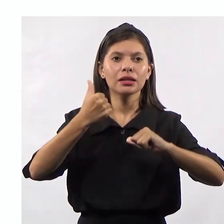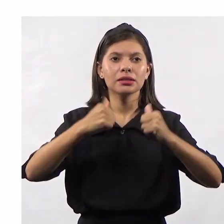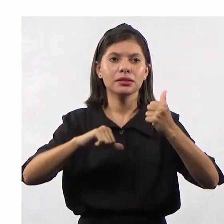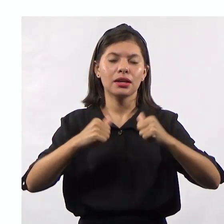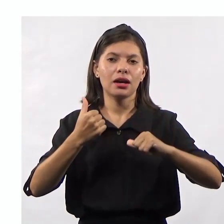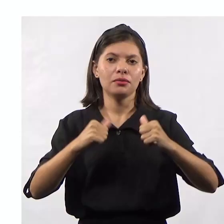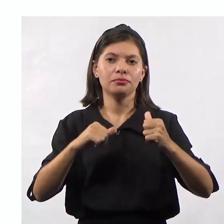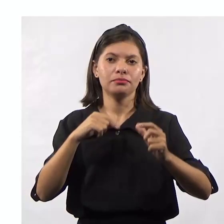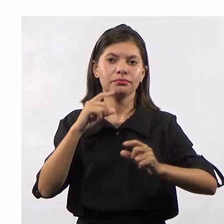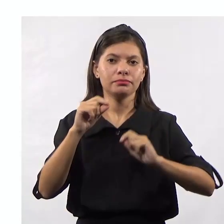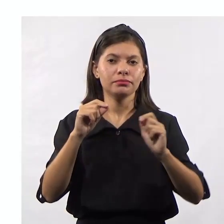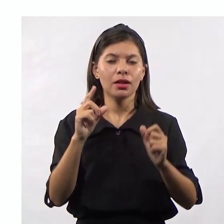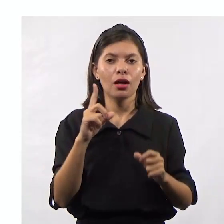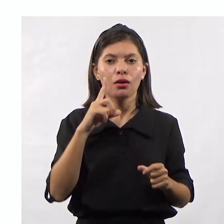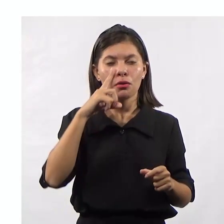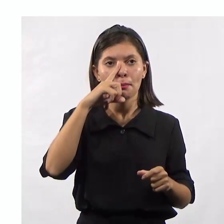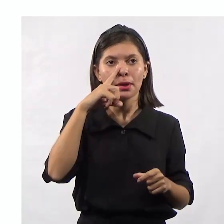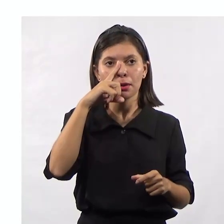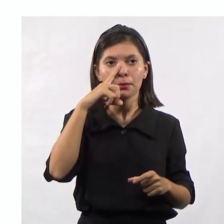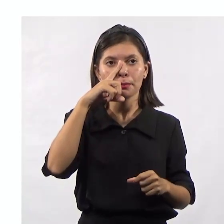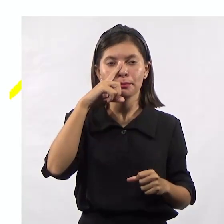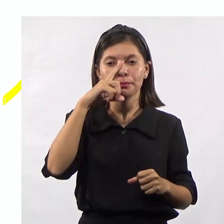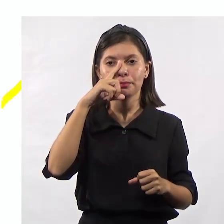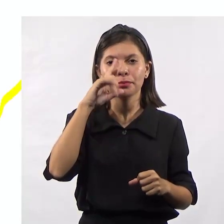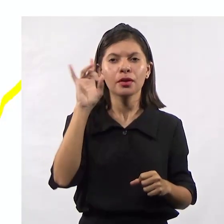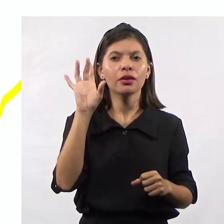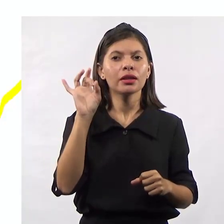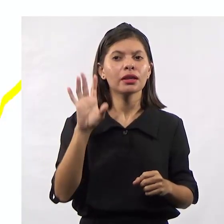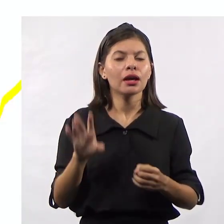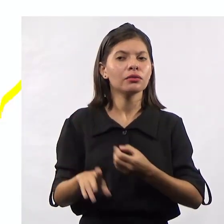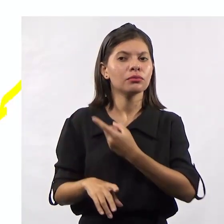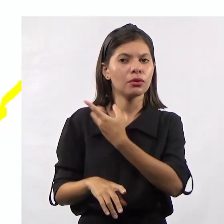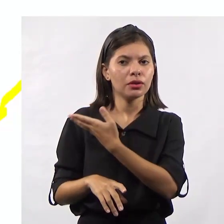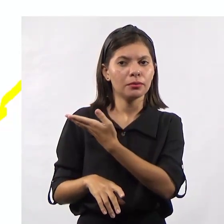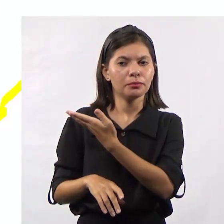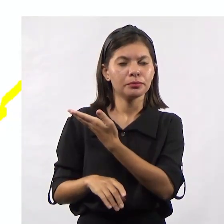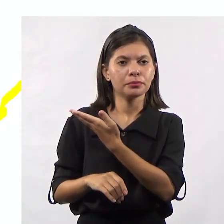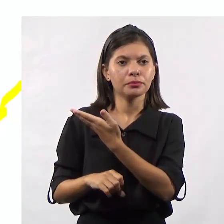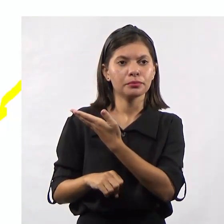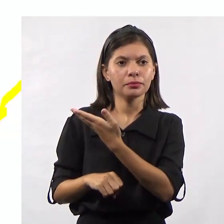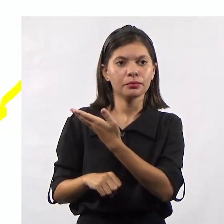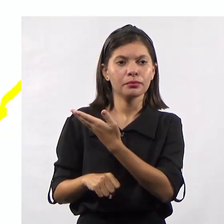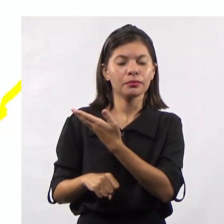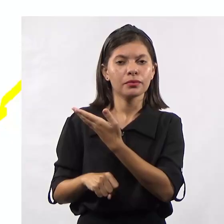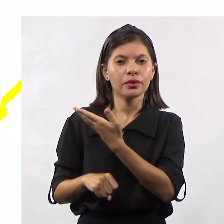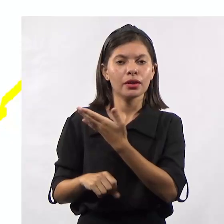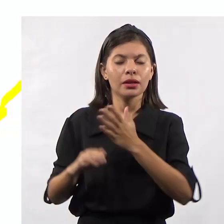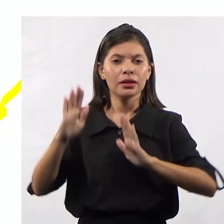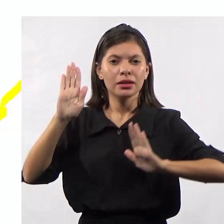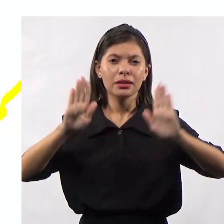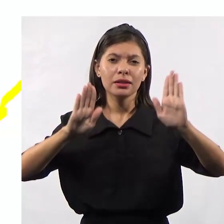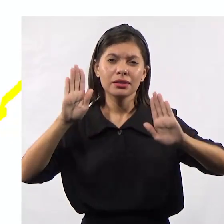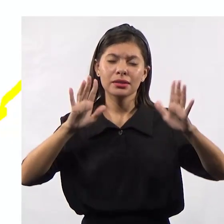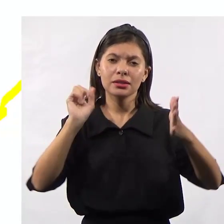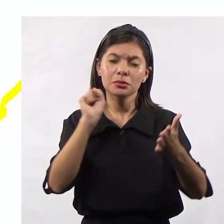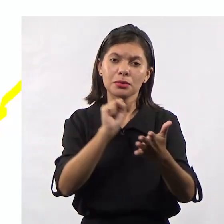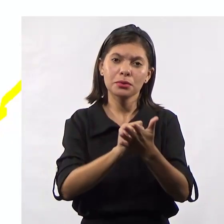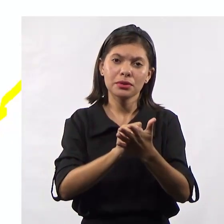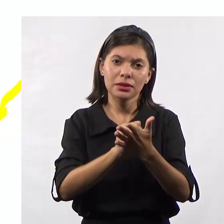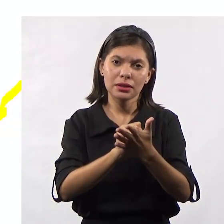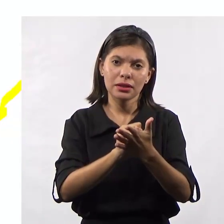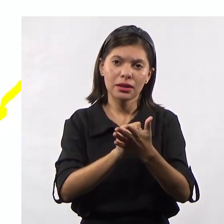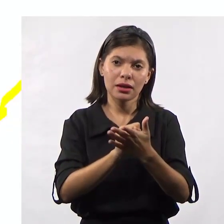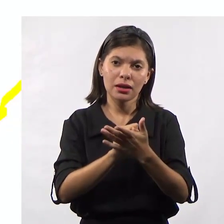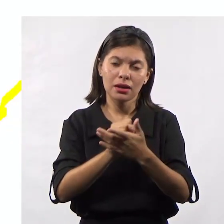riscos envolvidos. Olha aqui o detalhe. Se for uma licitação para contratação de obra, a lei